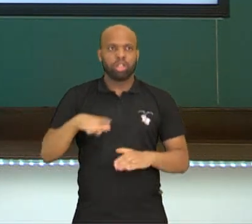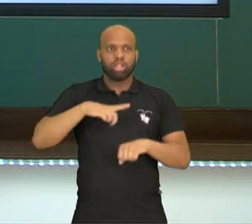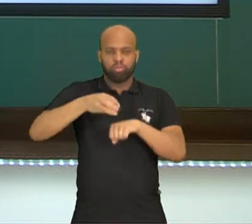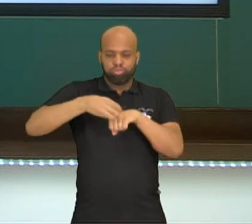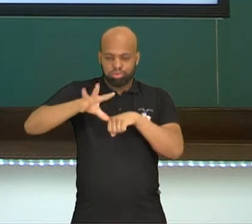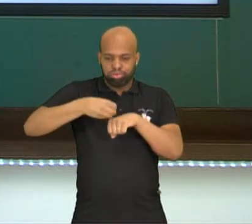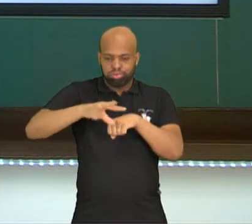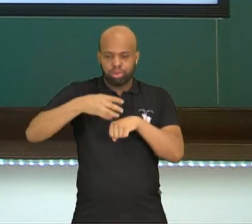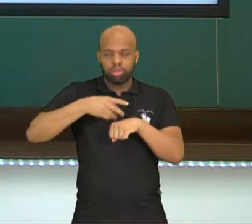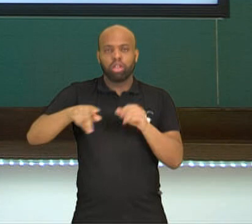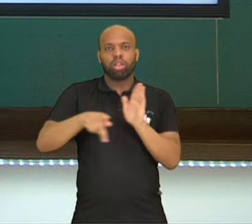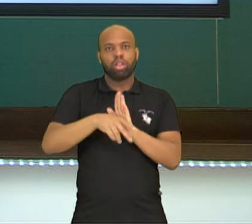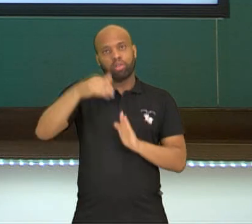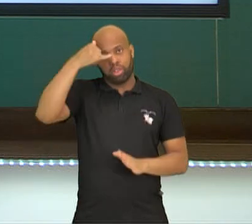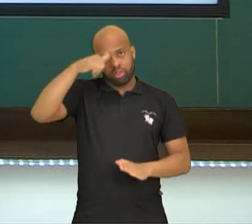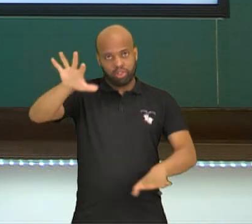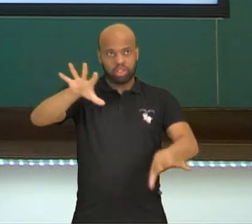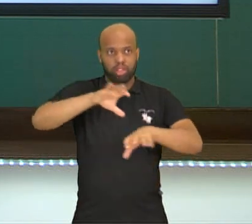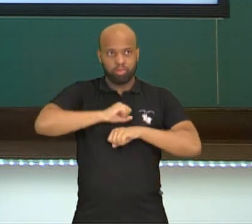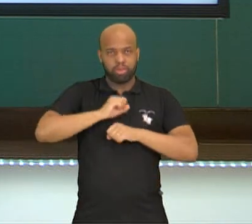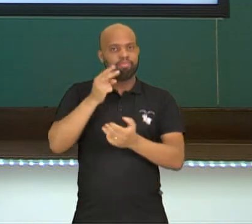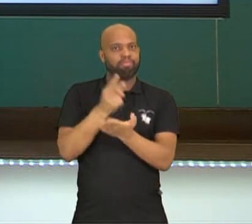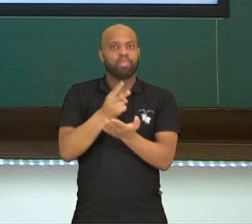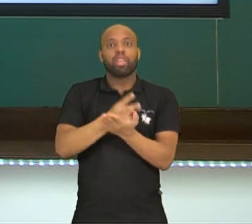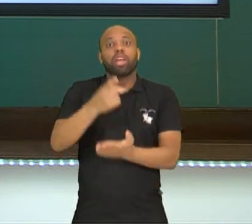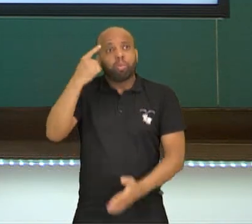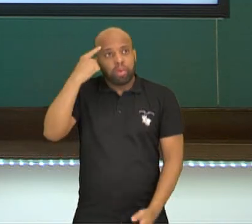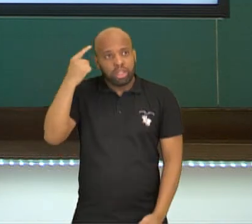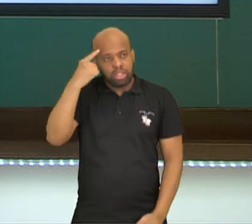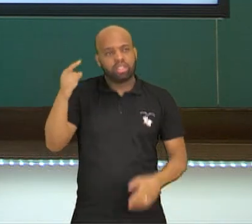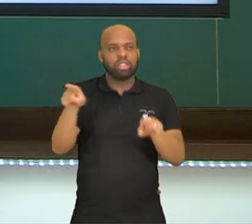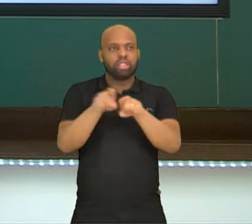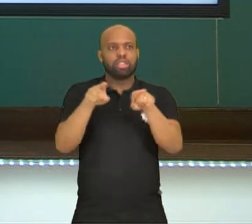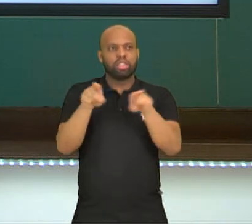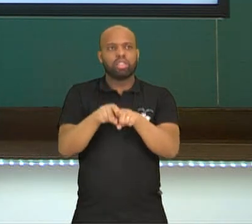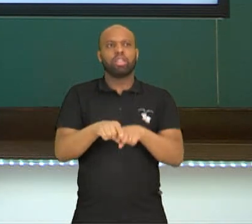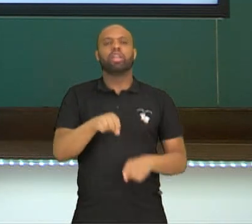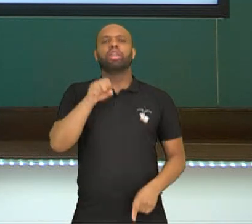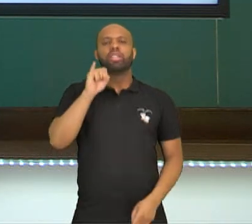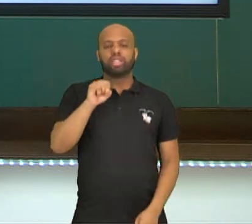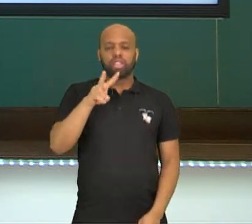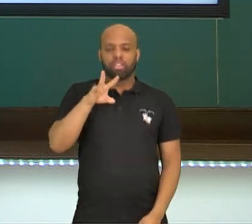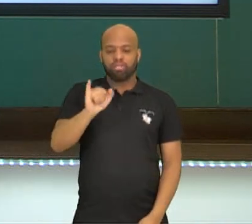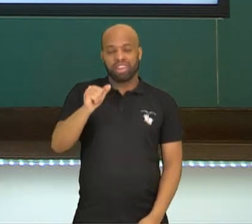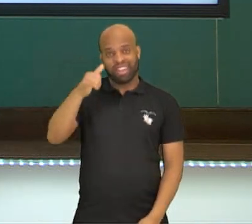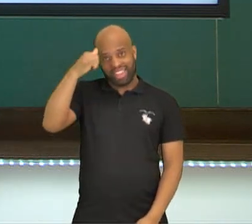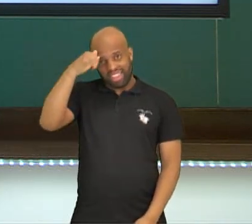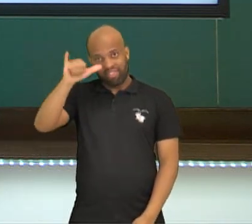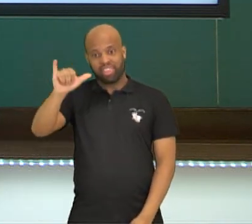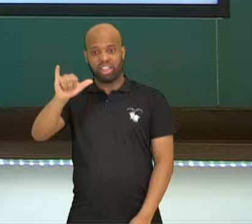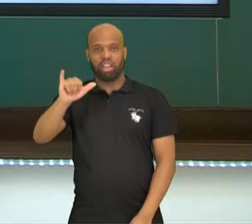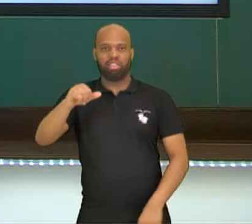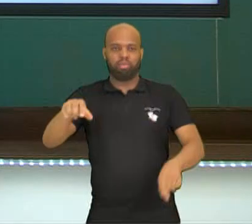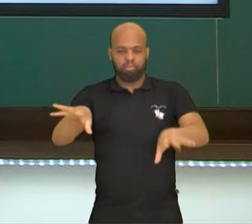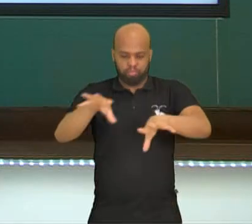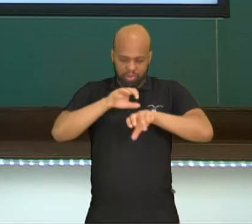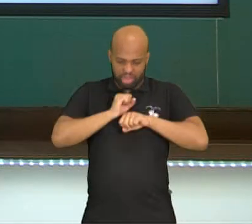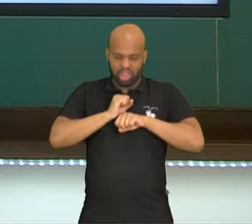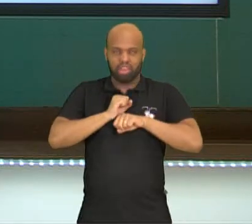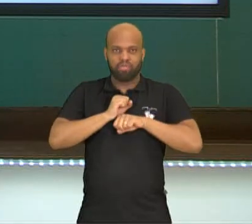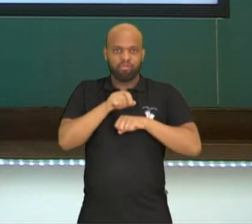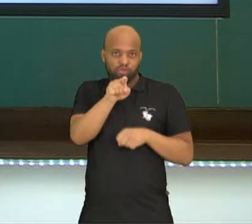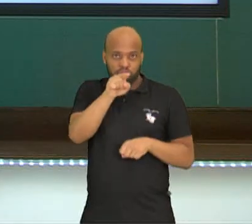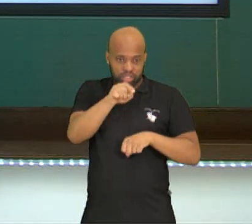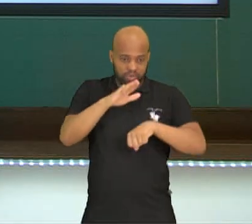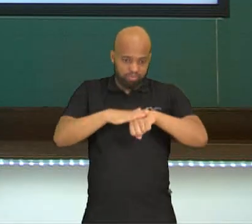de prevenção, né? Sempre pensar aí que ao prevenir, ao se prevenir, você não